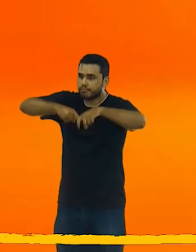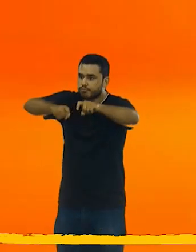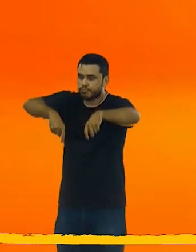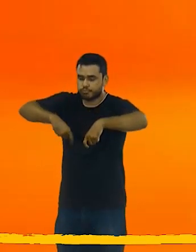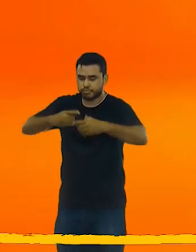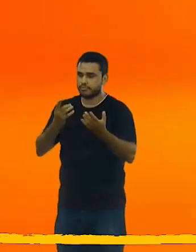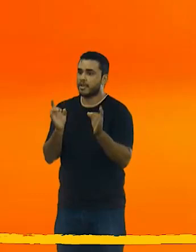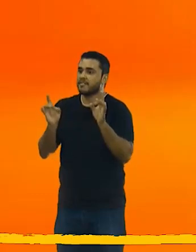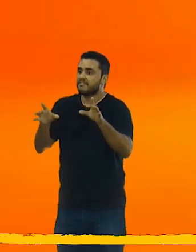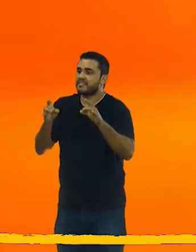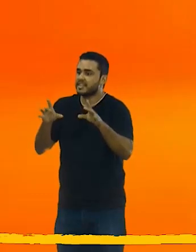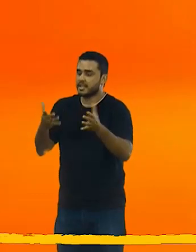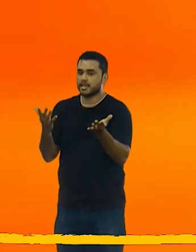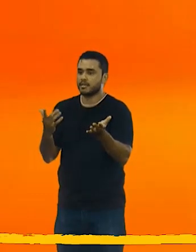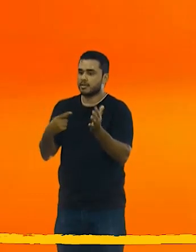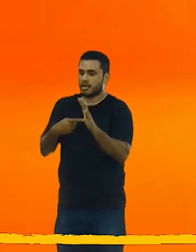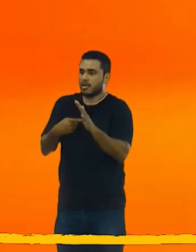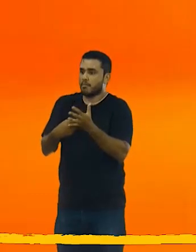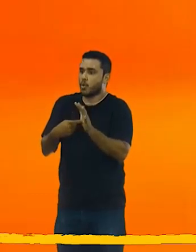trator,